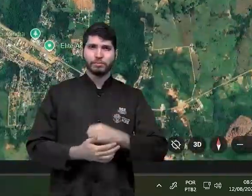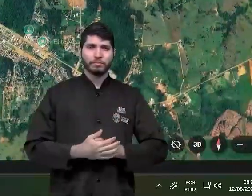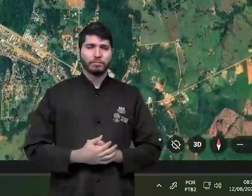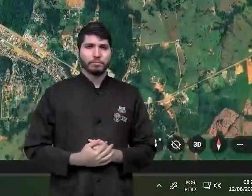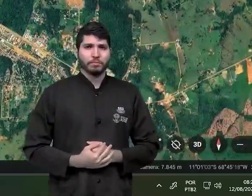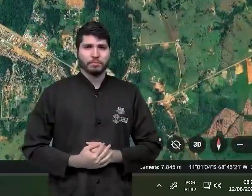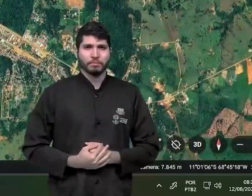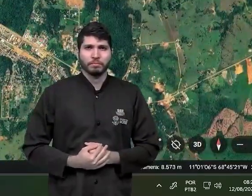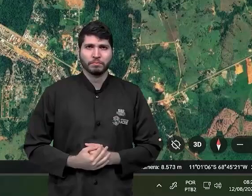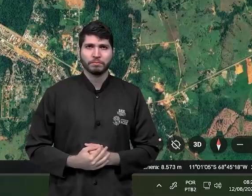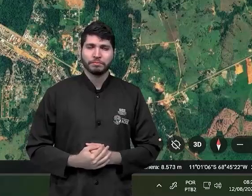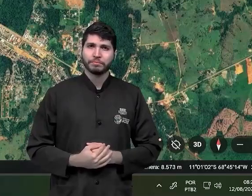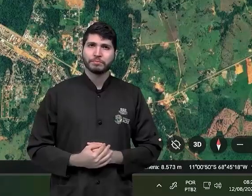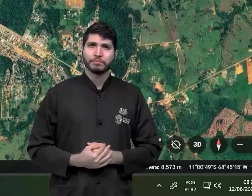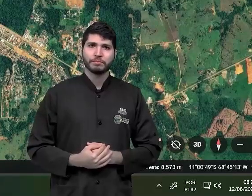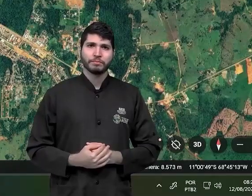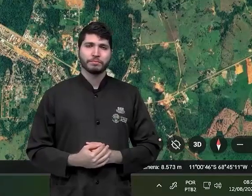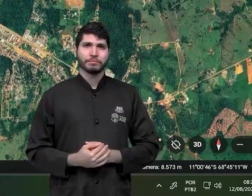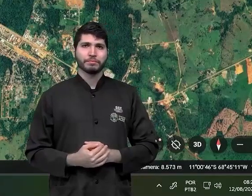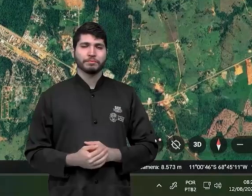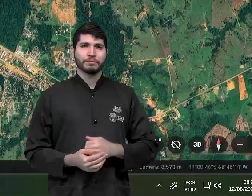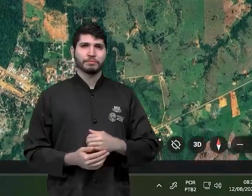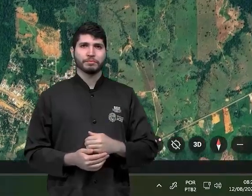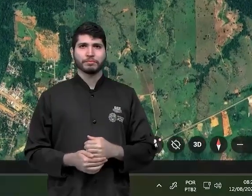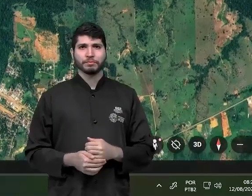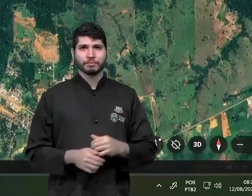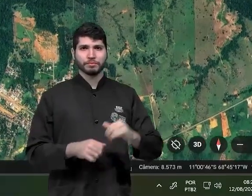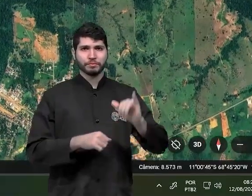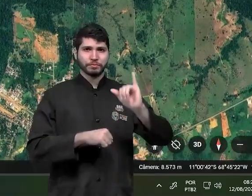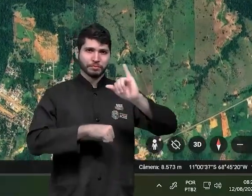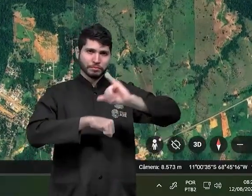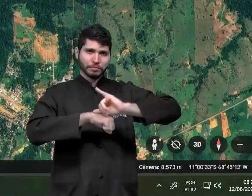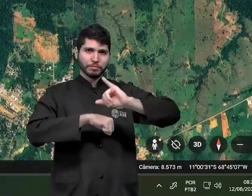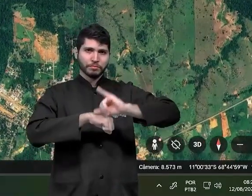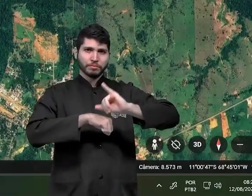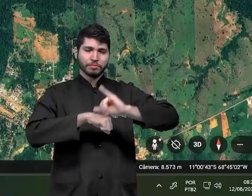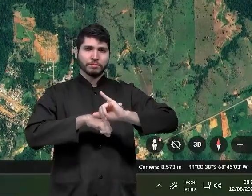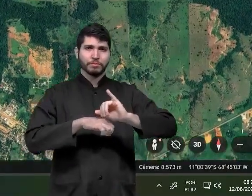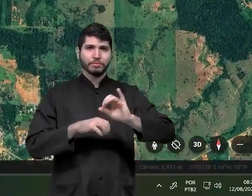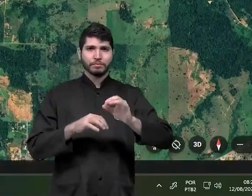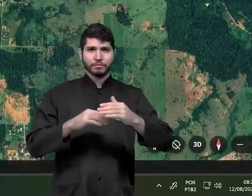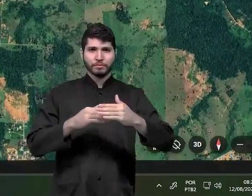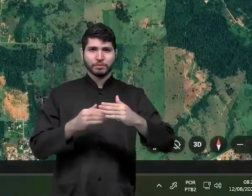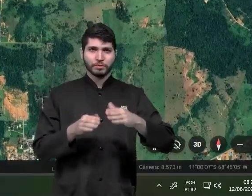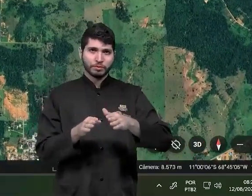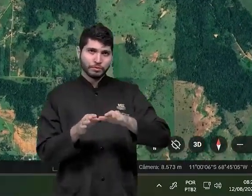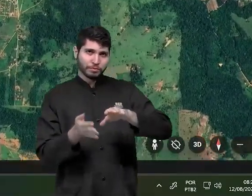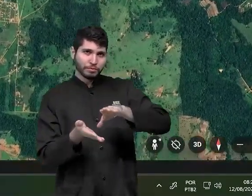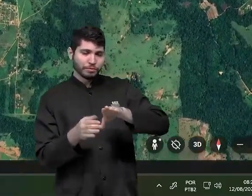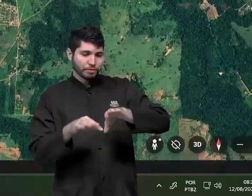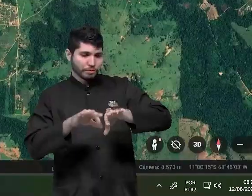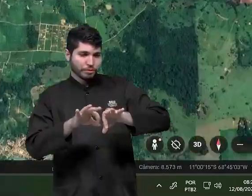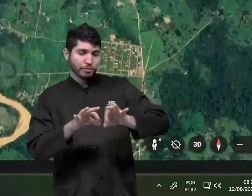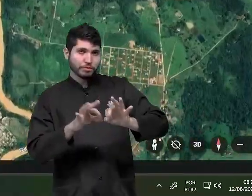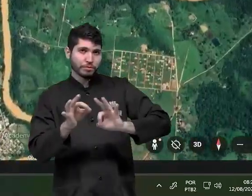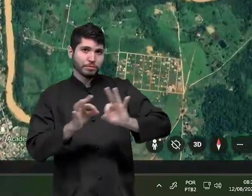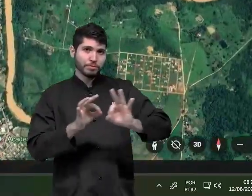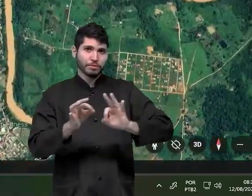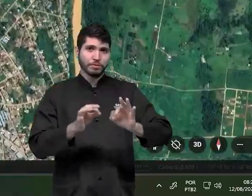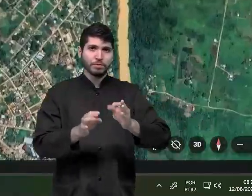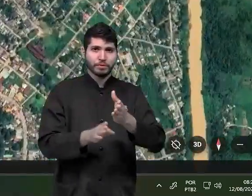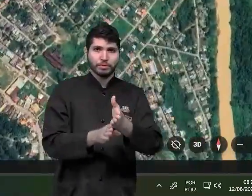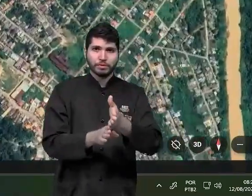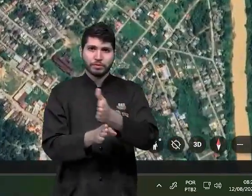Aí, Cobija, ela faz fronteira aqui, ó, dividida pelo rio Acre, com a cidade de Brasileia, município